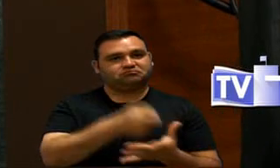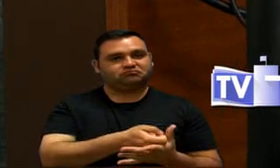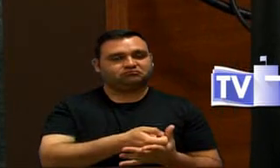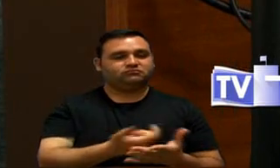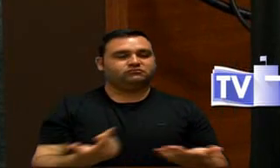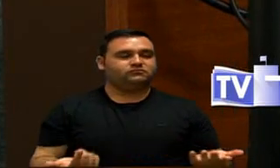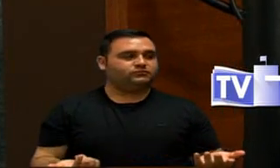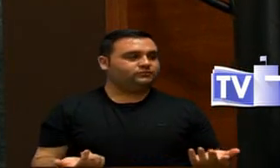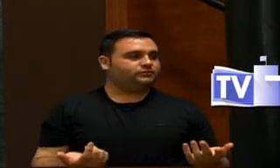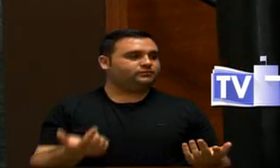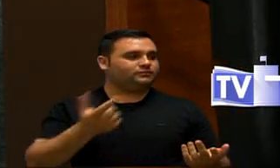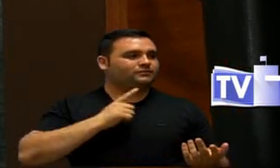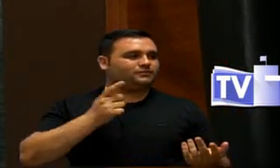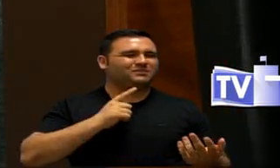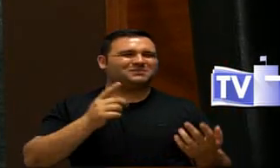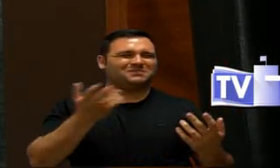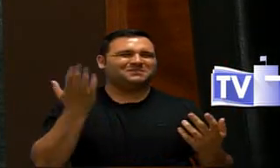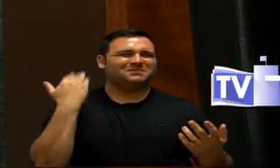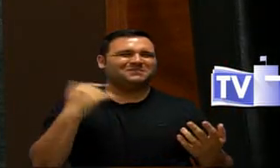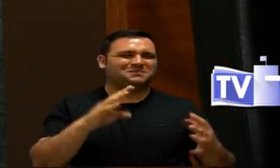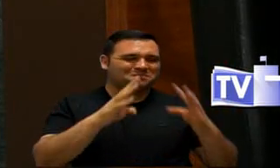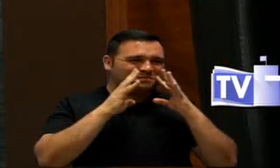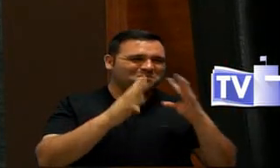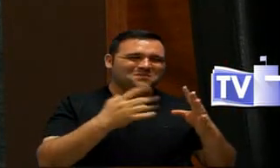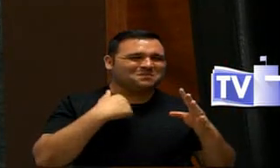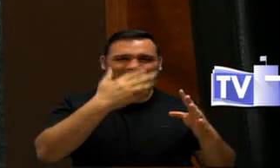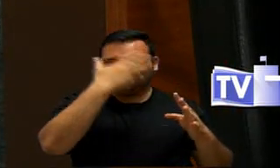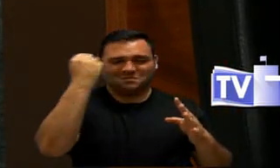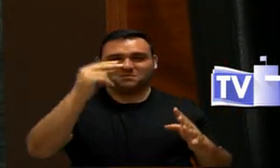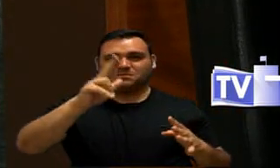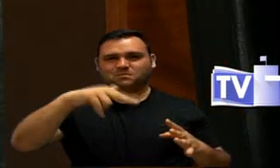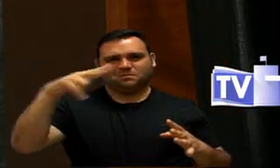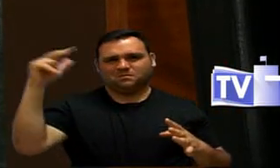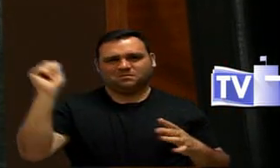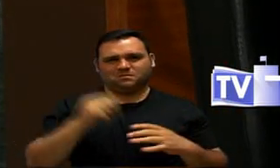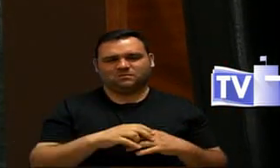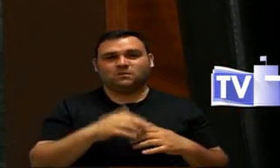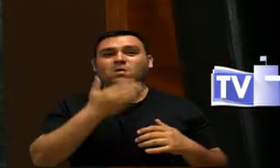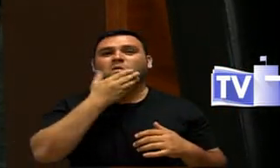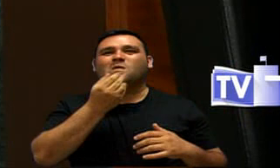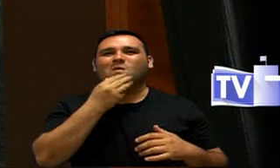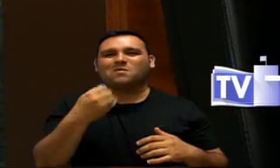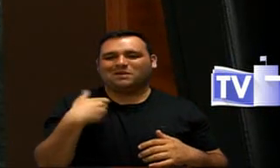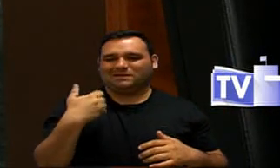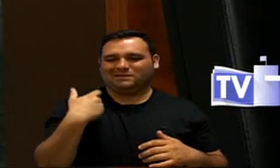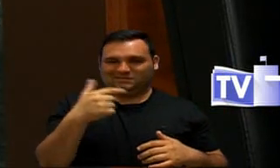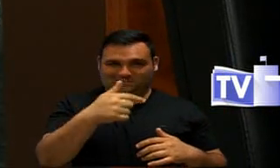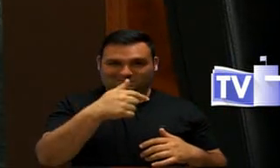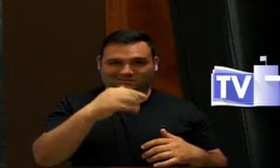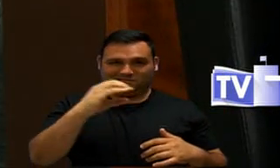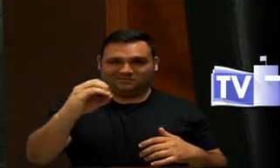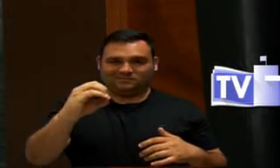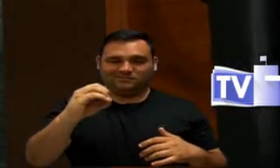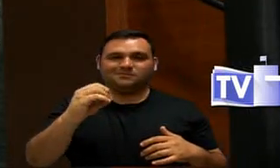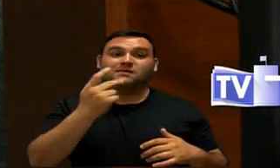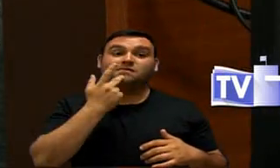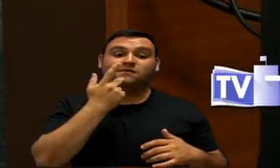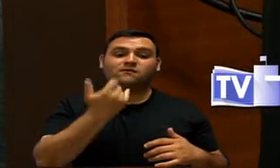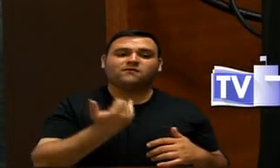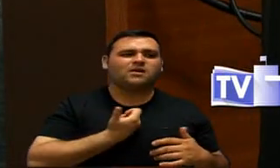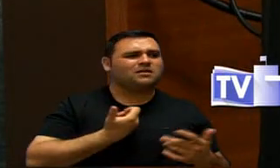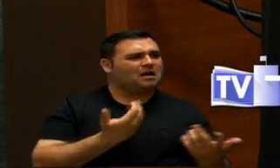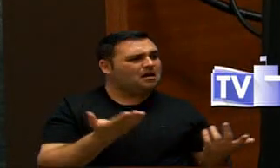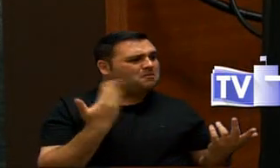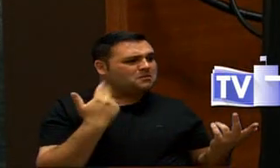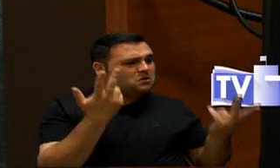tenho um atendimento que eu tive, que eu nunca me esqueço. Um senhor de 70 anos de idade, ele falou assim para mim, mas